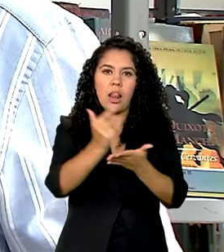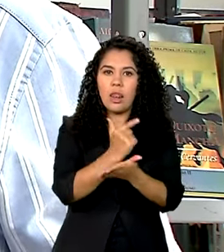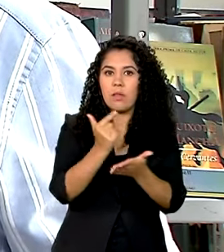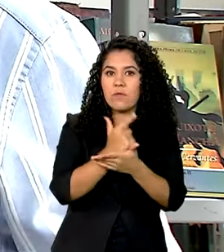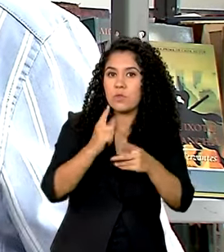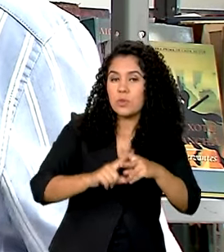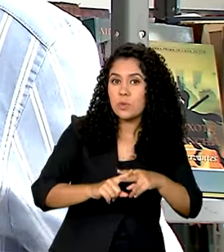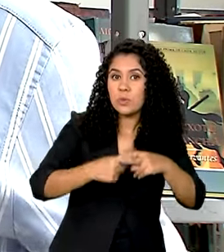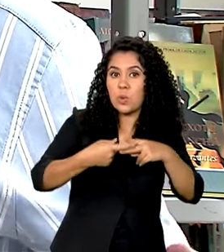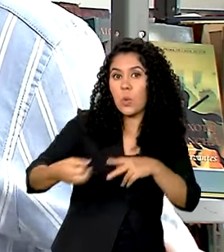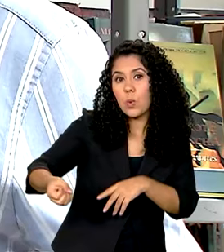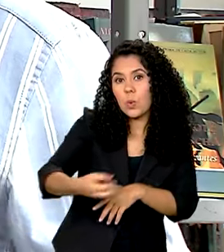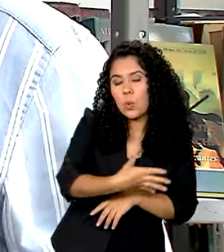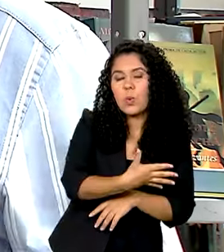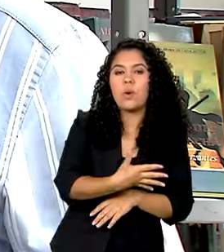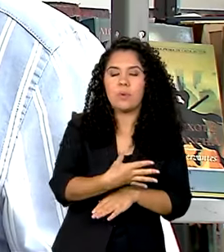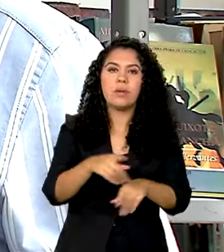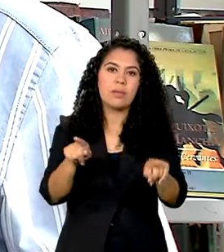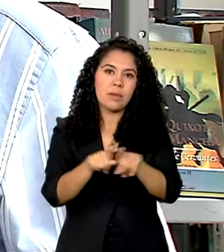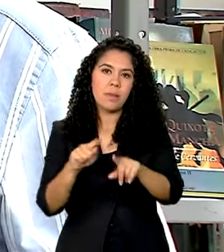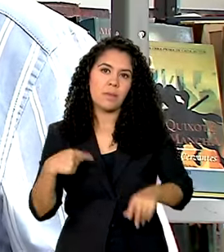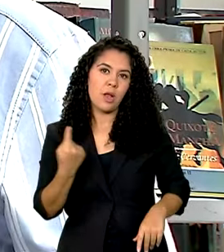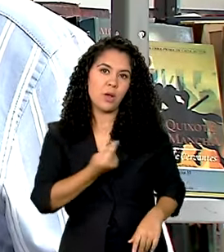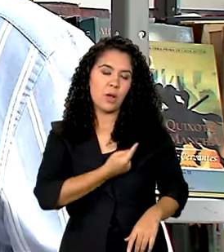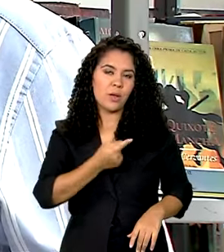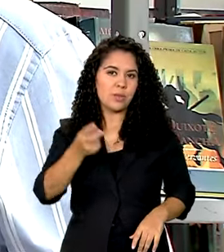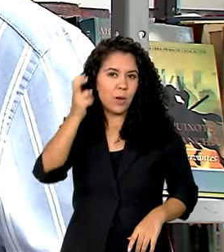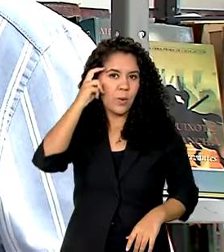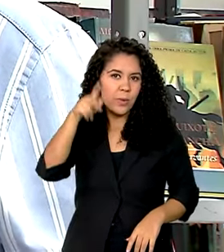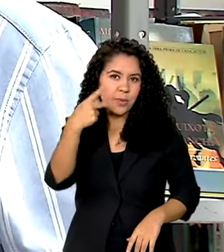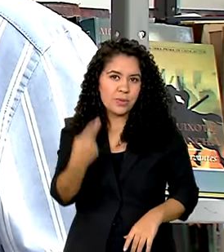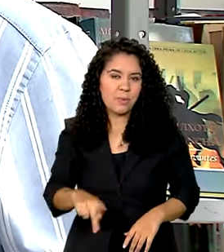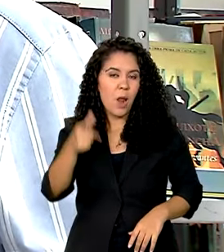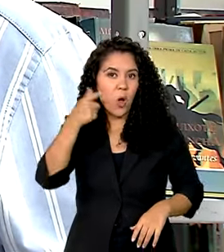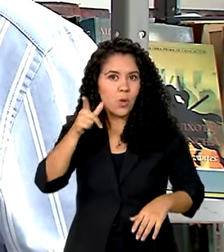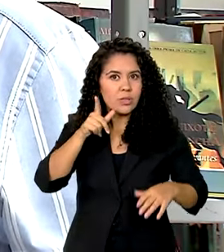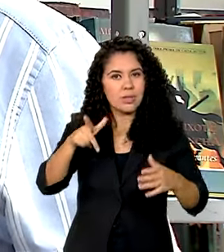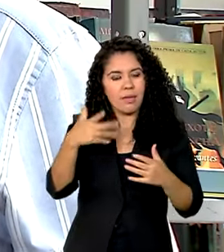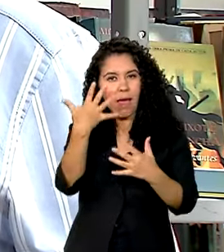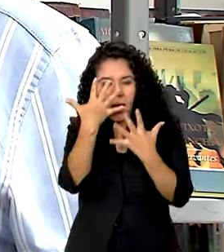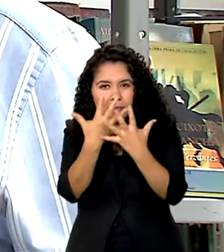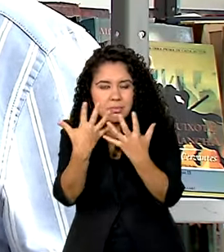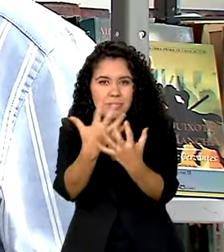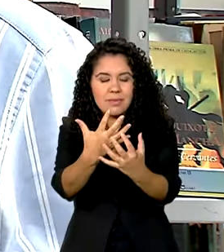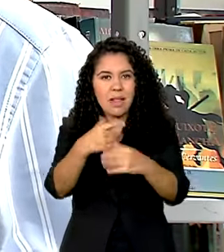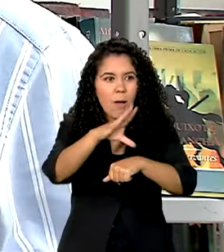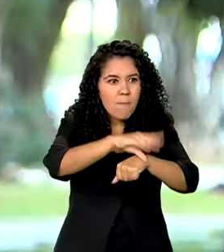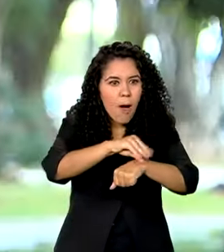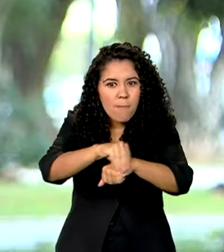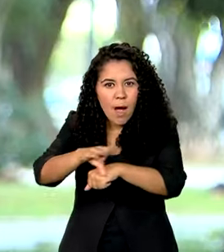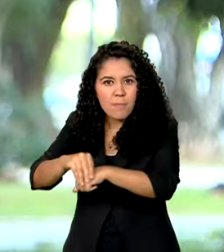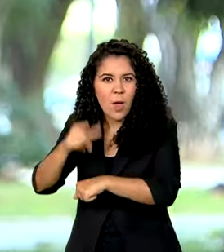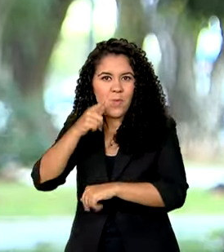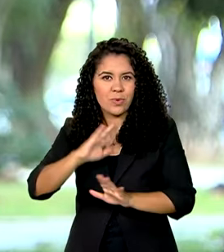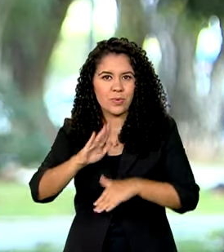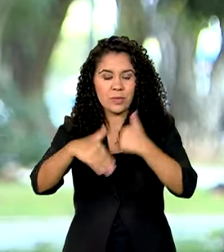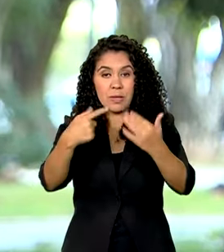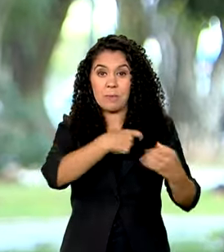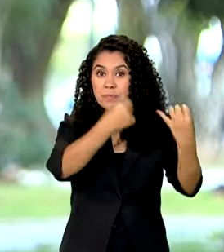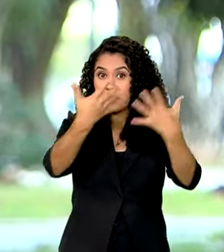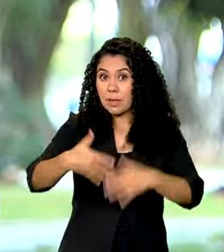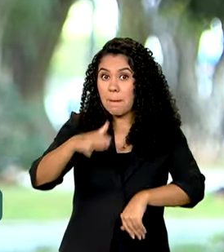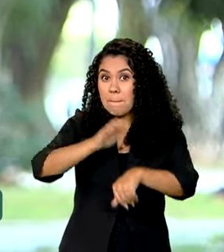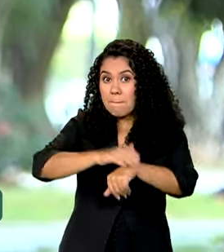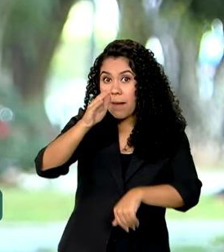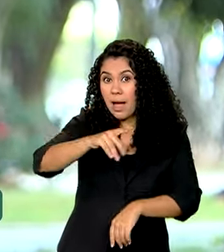também para a nossa cultura guaraense ficar mais fomentada, entendeu? Ter um desenvolvimento melhor. Para que mais